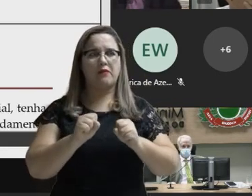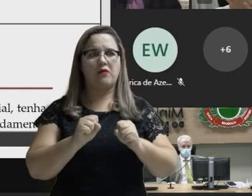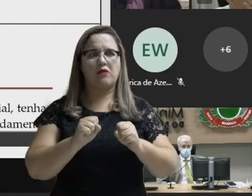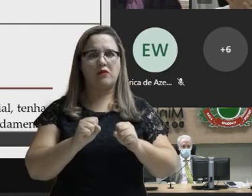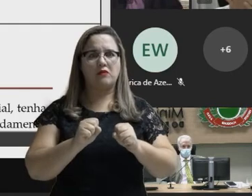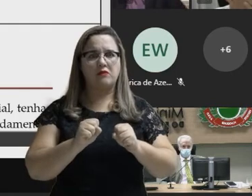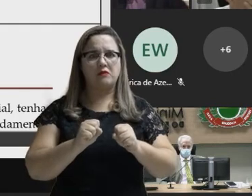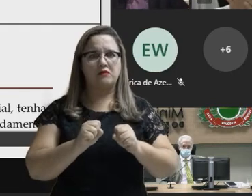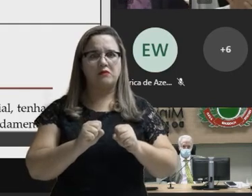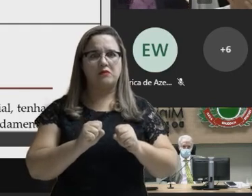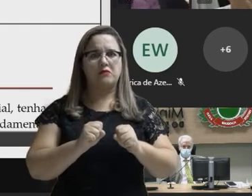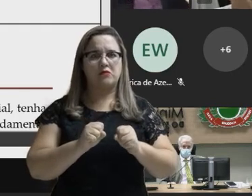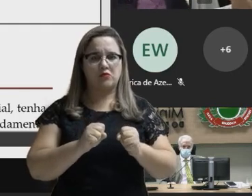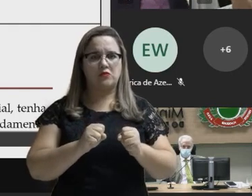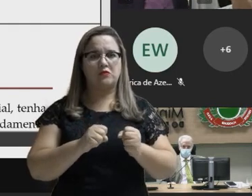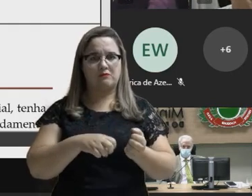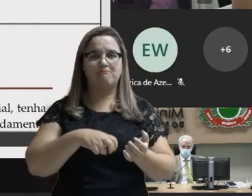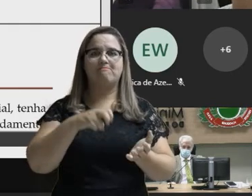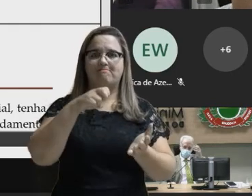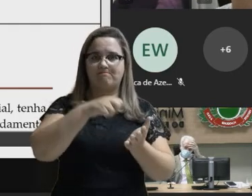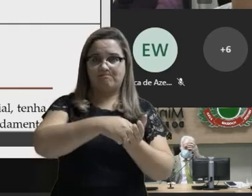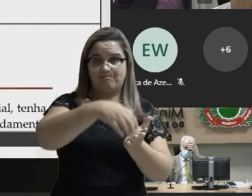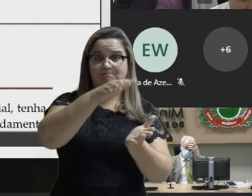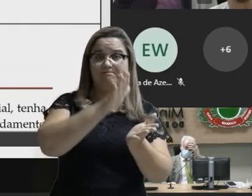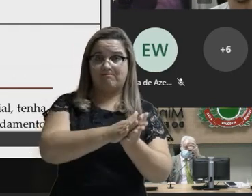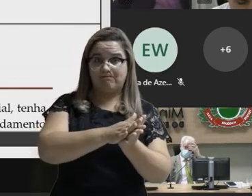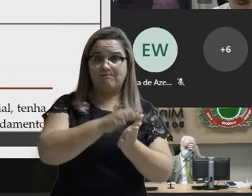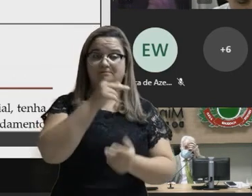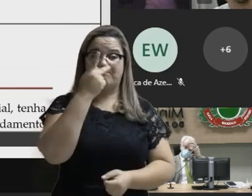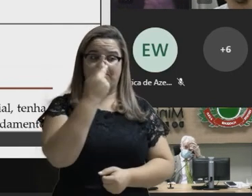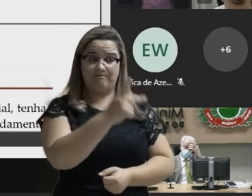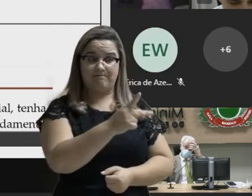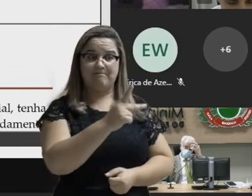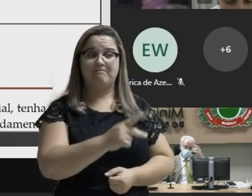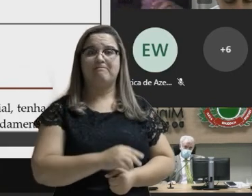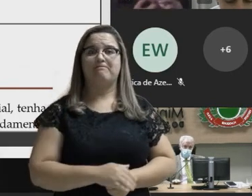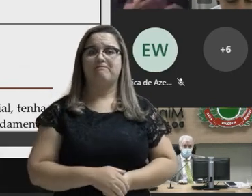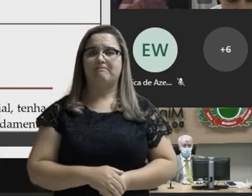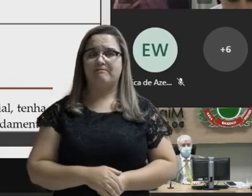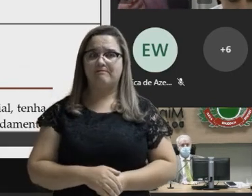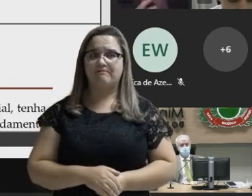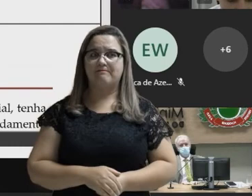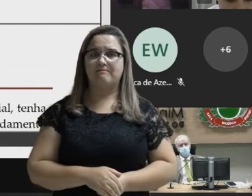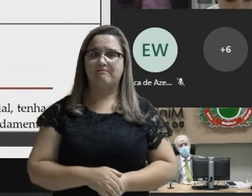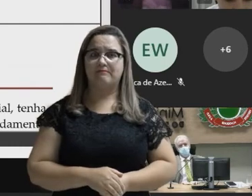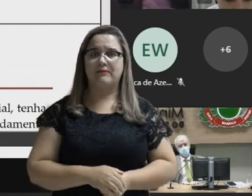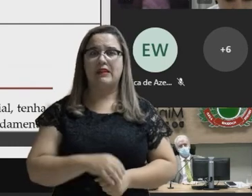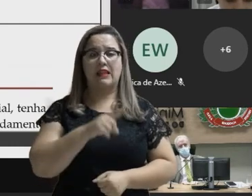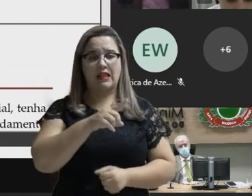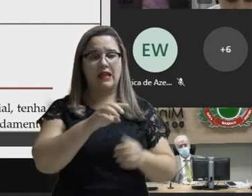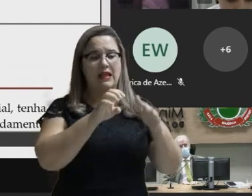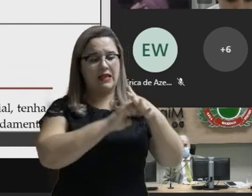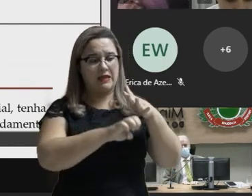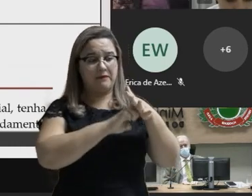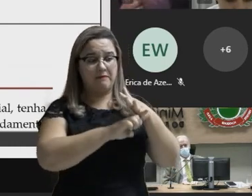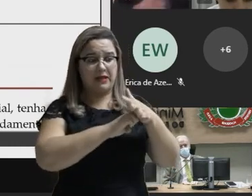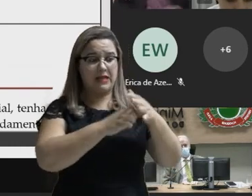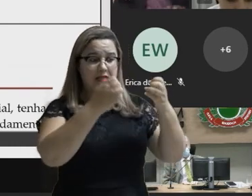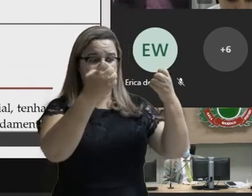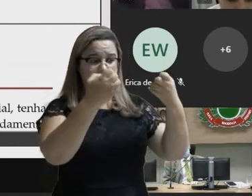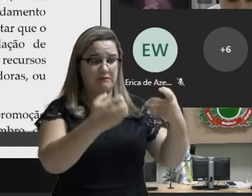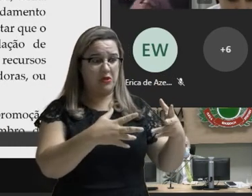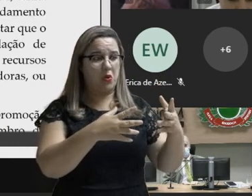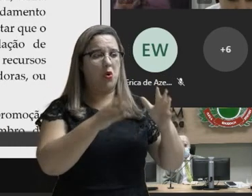ajustamento de conduta, já que a tentativa anterior restou frustrada, uma vez que a empresa declarou que estava